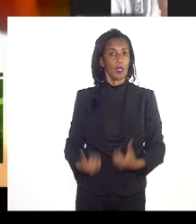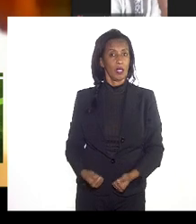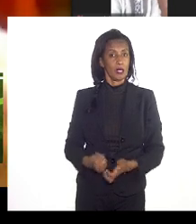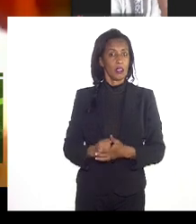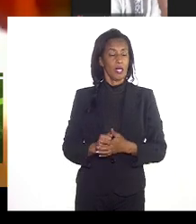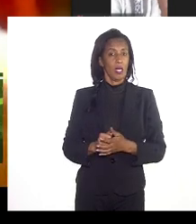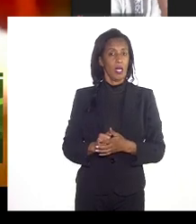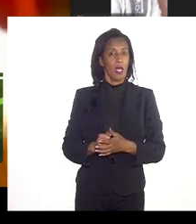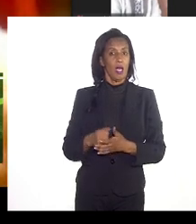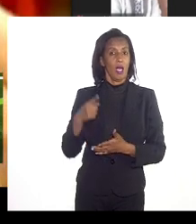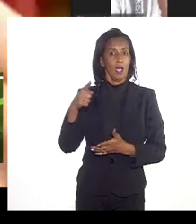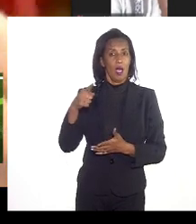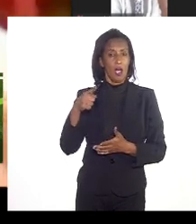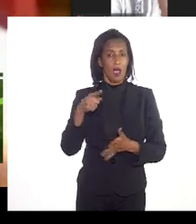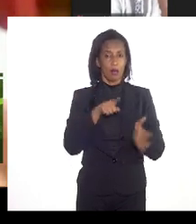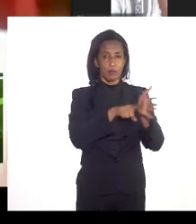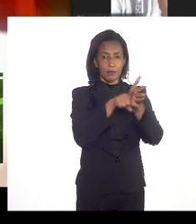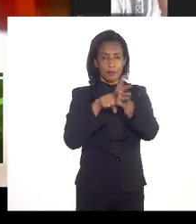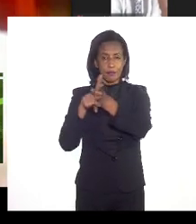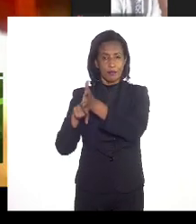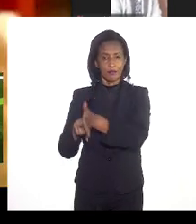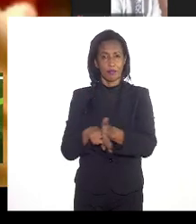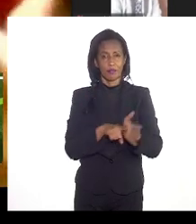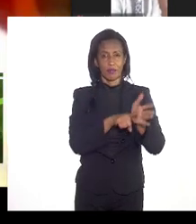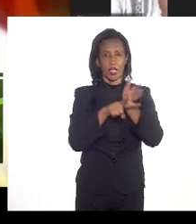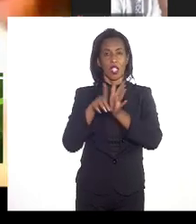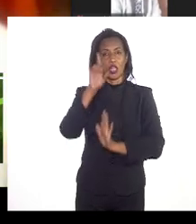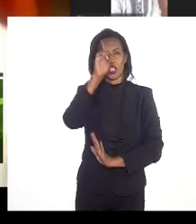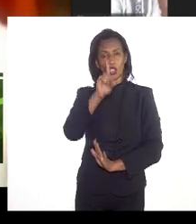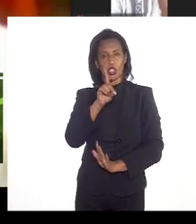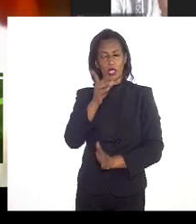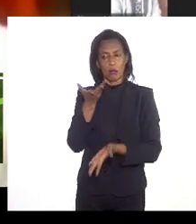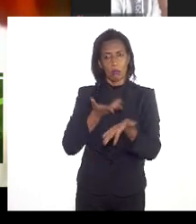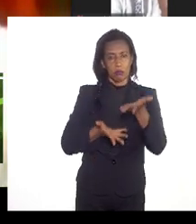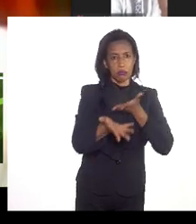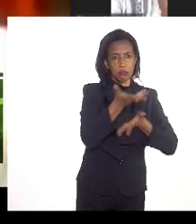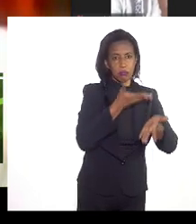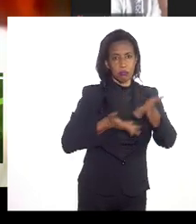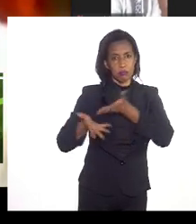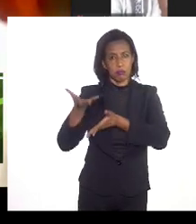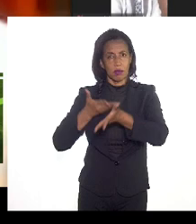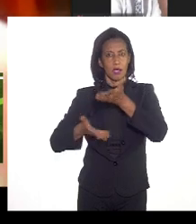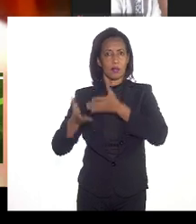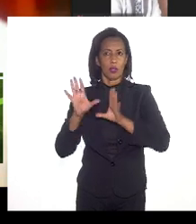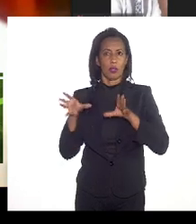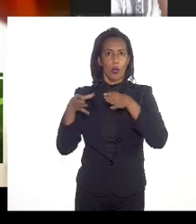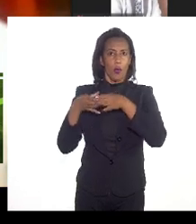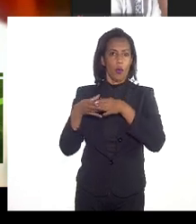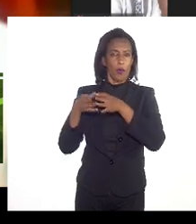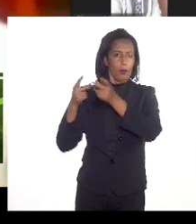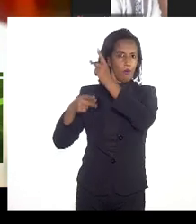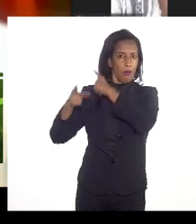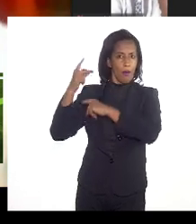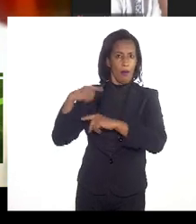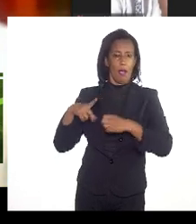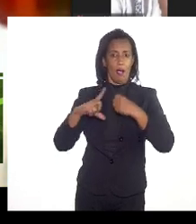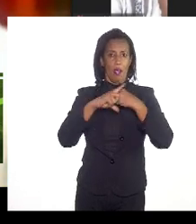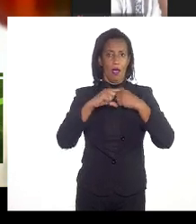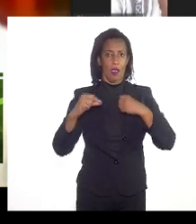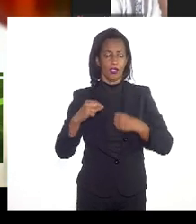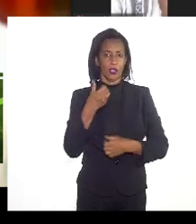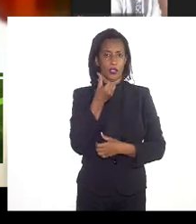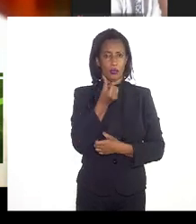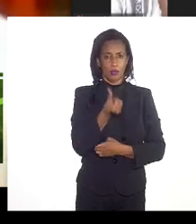da consulta prévia, livre e informada, o direito à participação das comunidades tradicionais, que está previsto no artigo 6º da